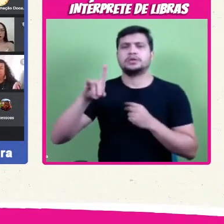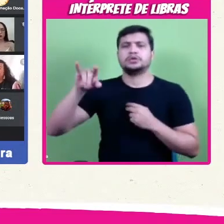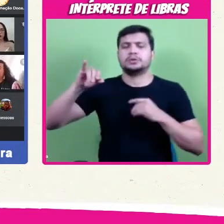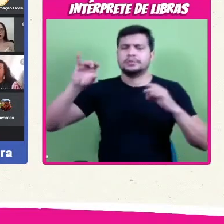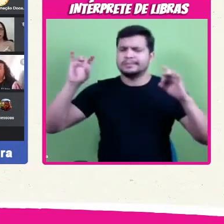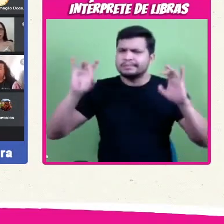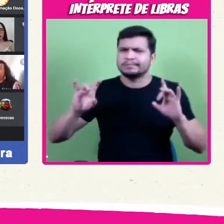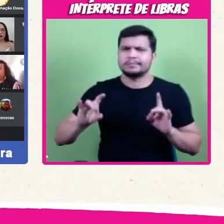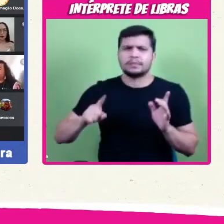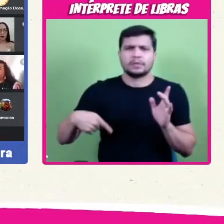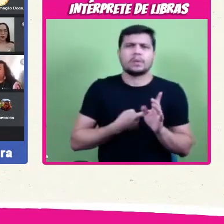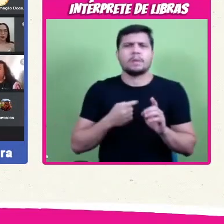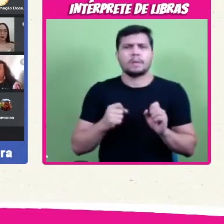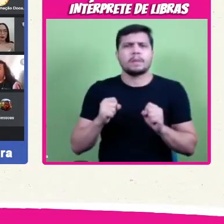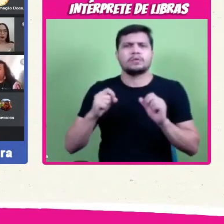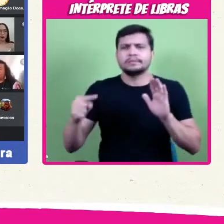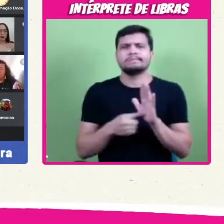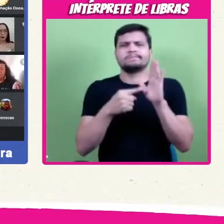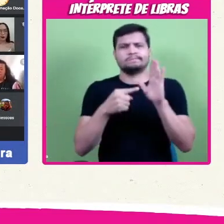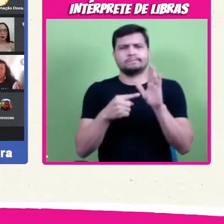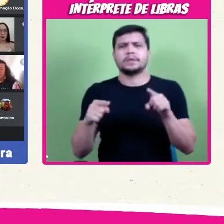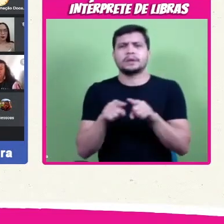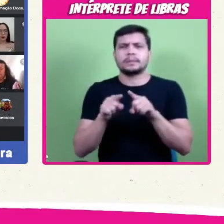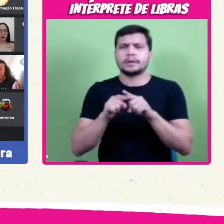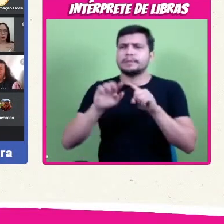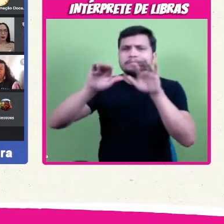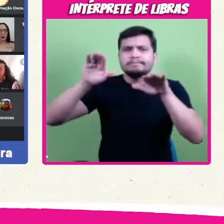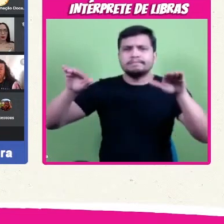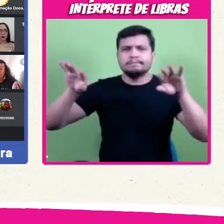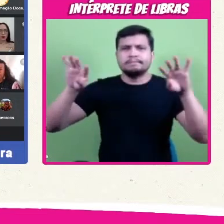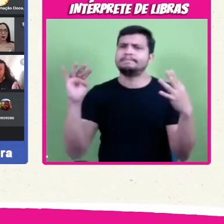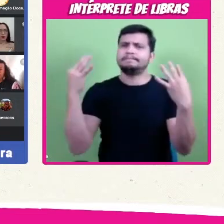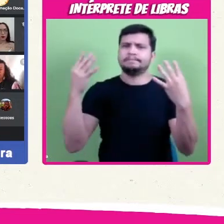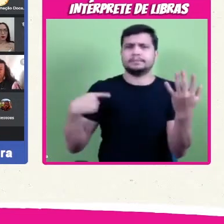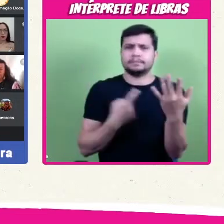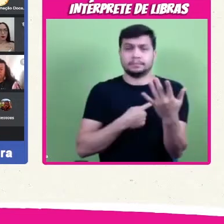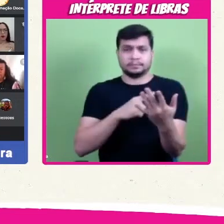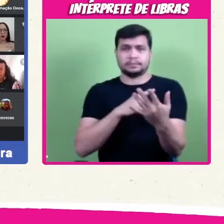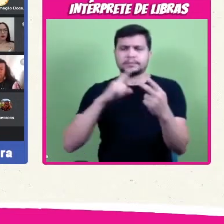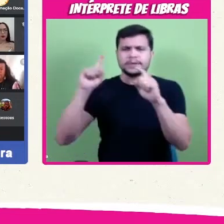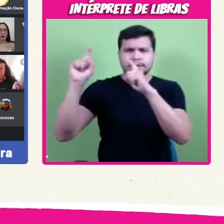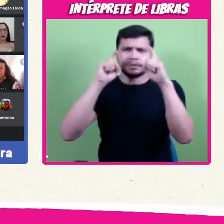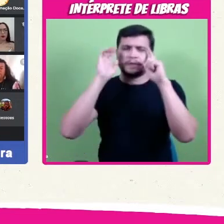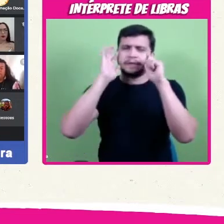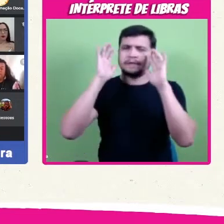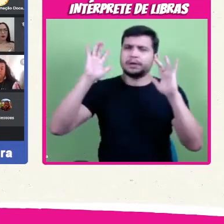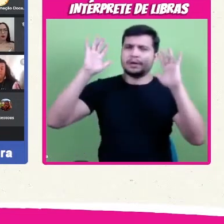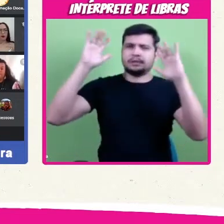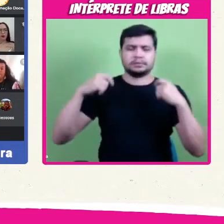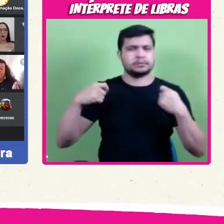possamos denunciar e chamar a atenção para as reflexões necessárias